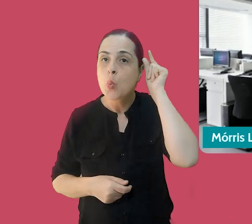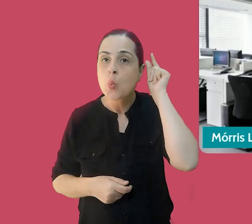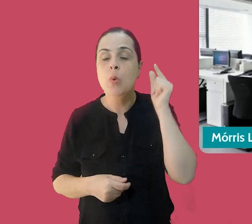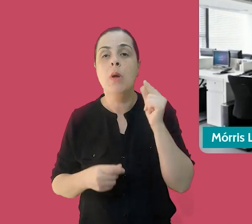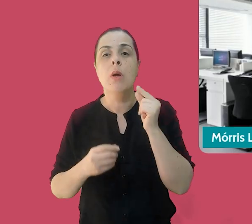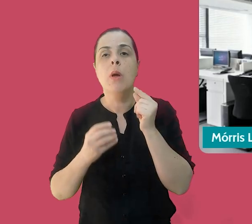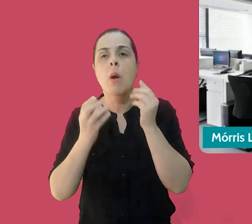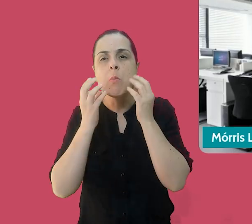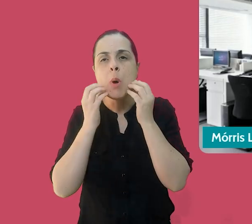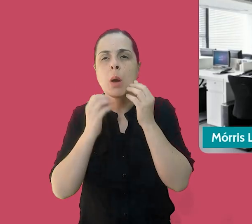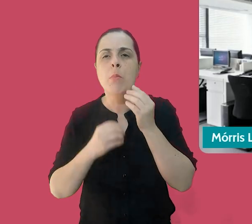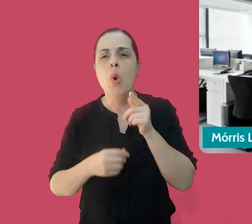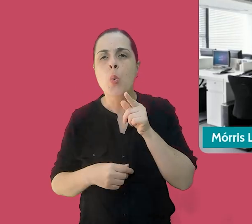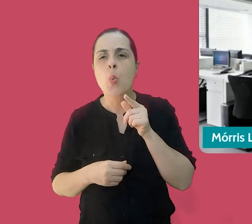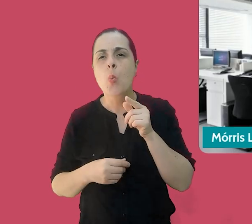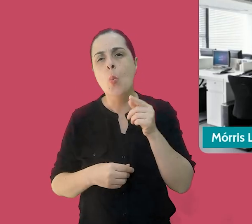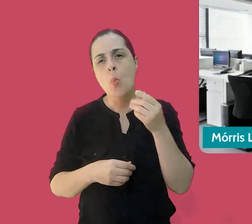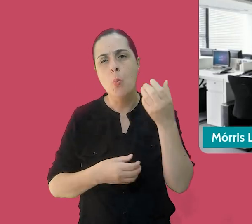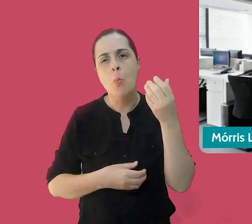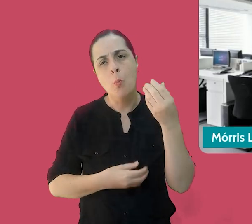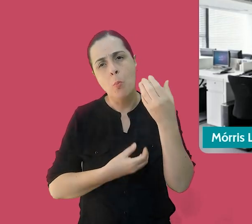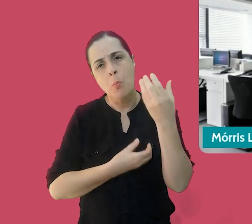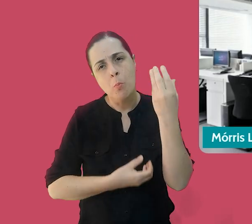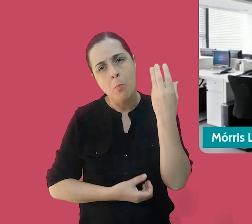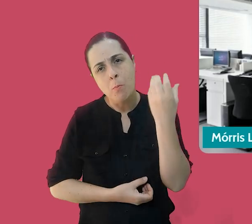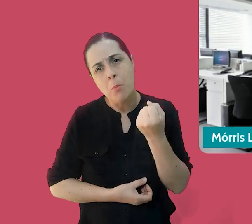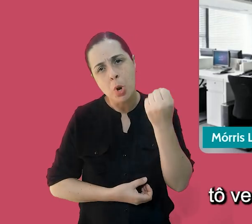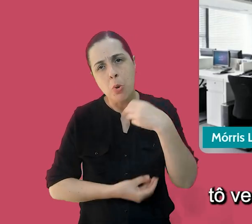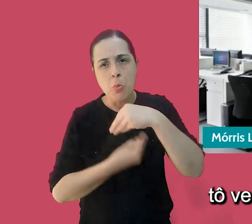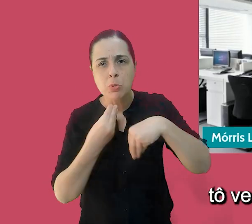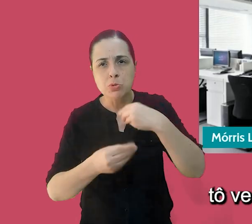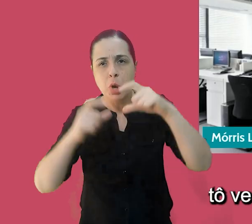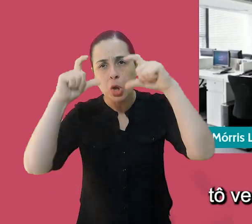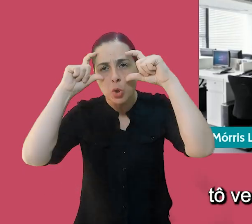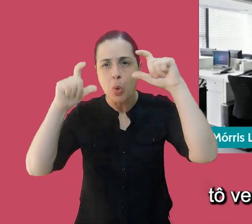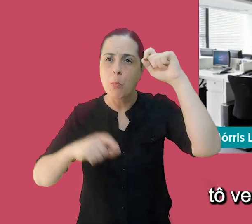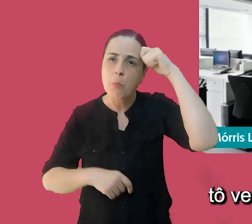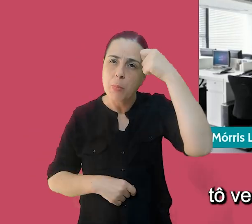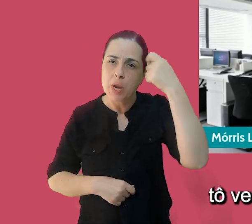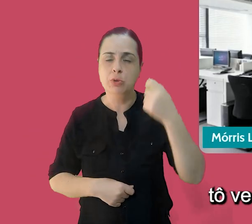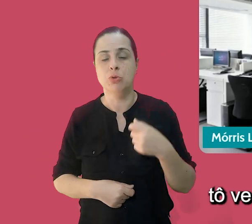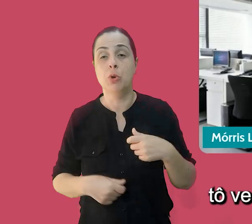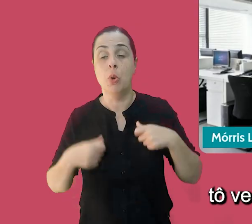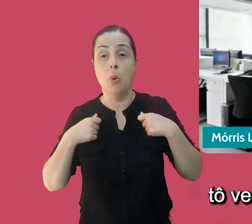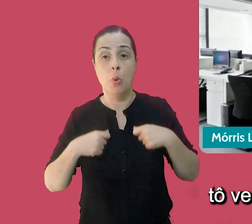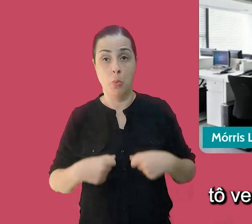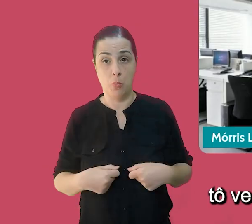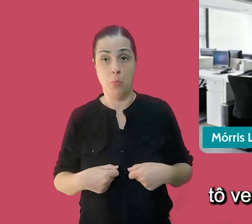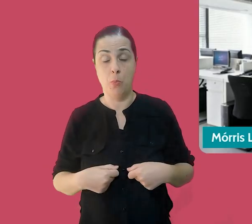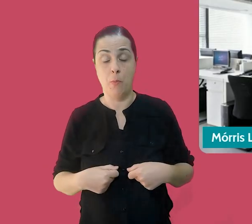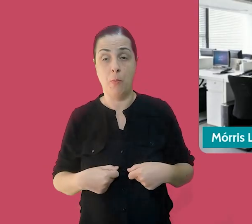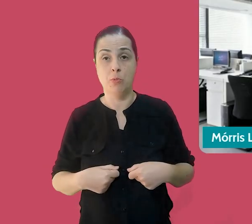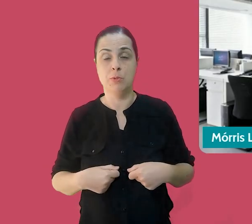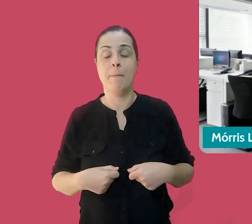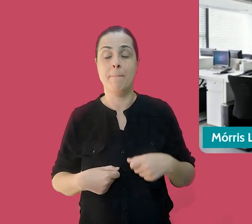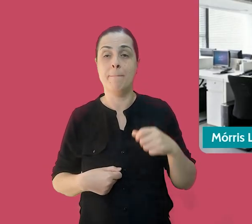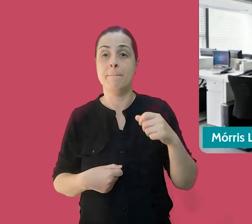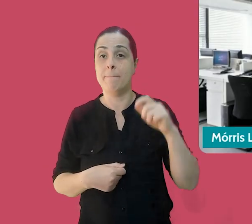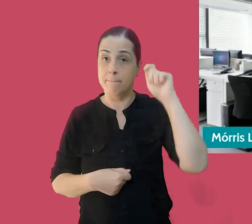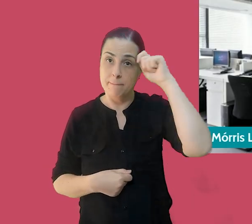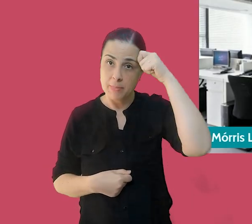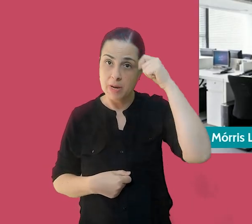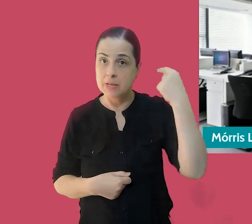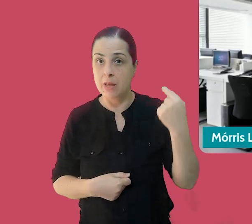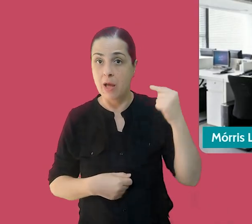meio grisalha também, com óculos armação preta. Estou vestindo uma camisa polo preta, no